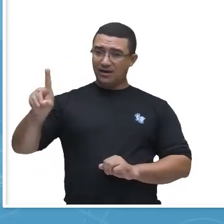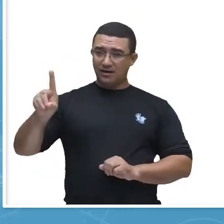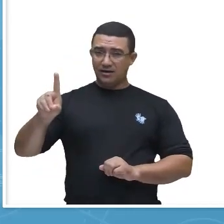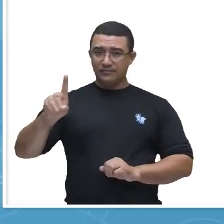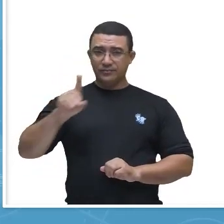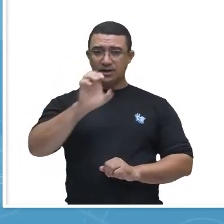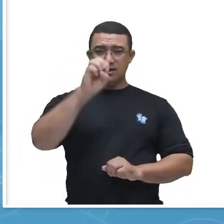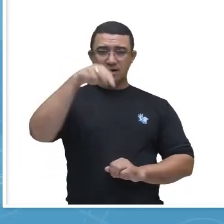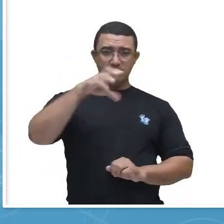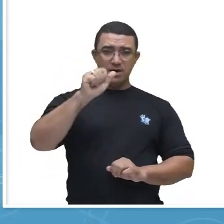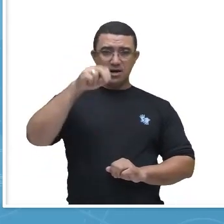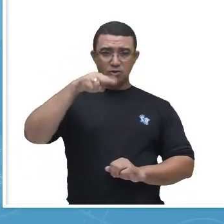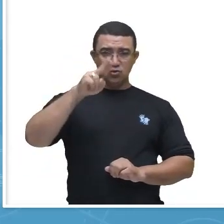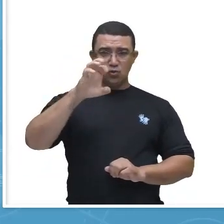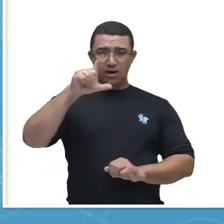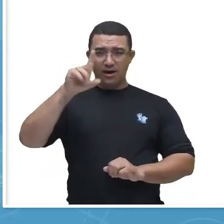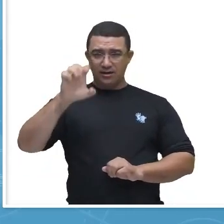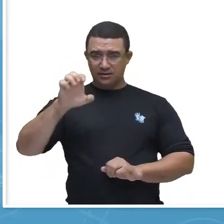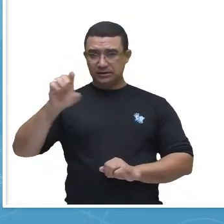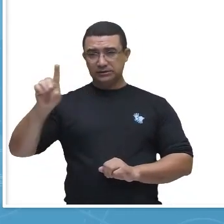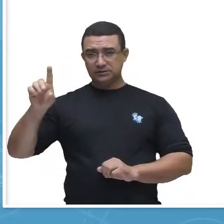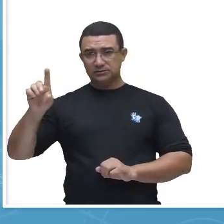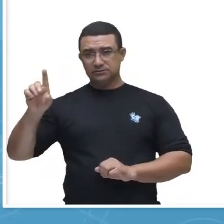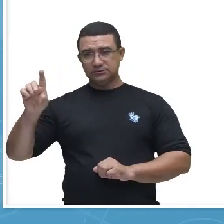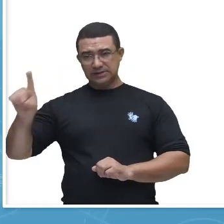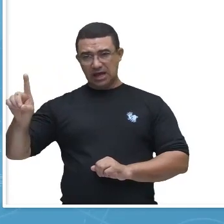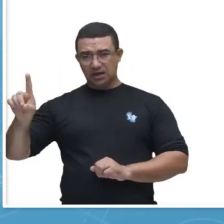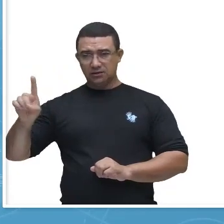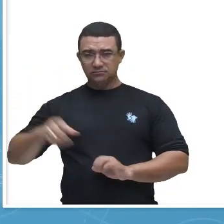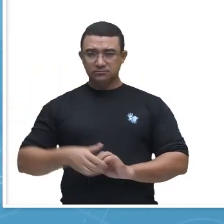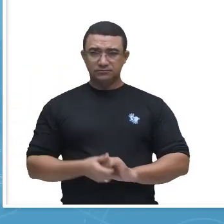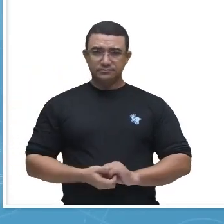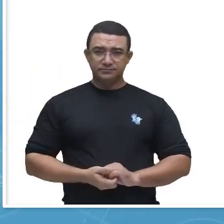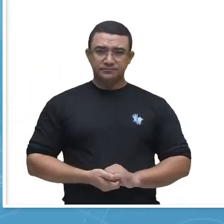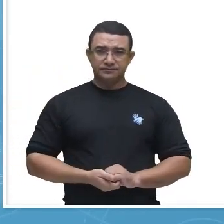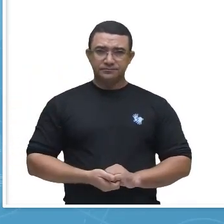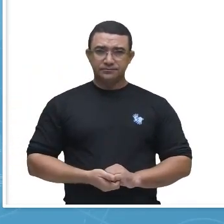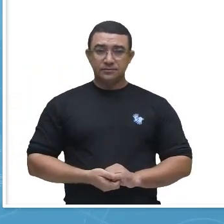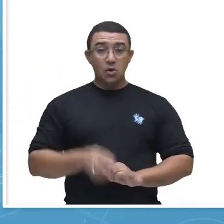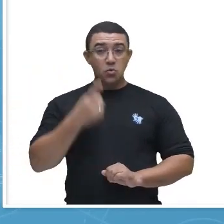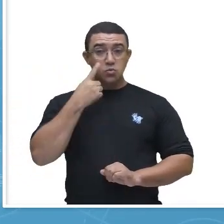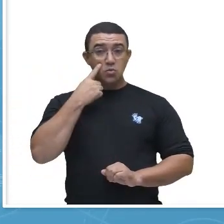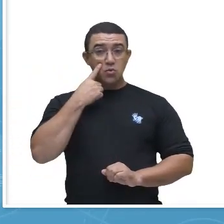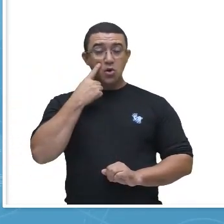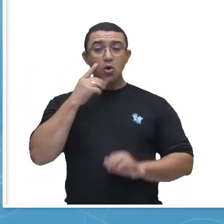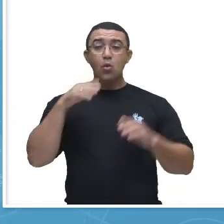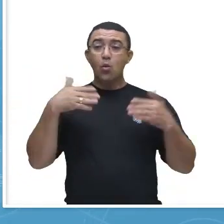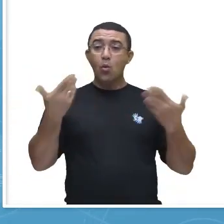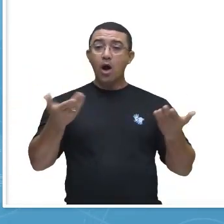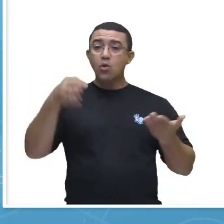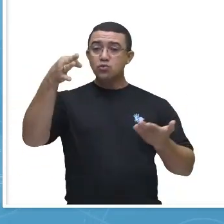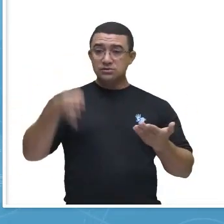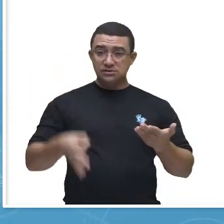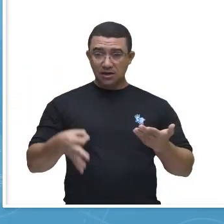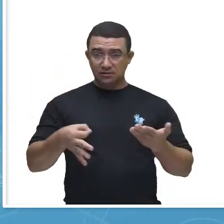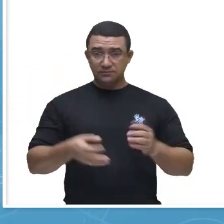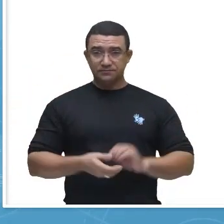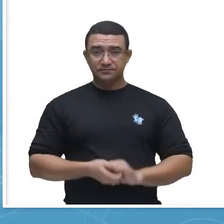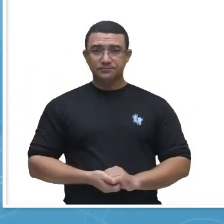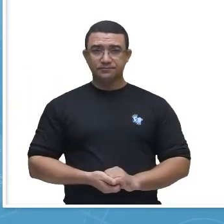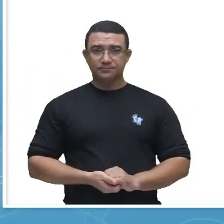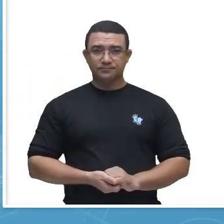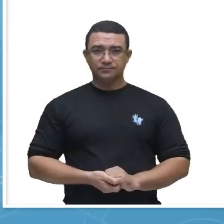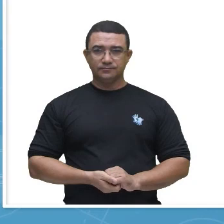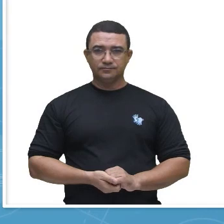Emanuele, letra D. Então, a maioria ali tá na letra D e E. Então, a gente vai verificar agora quem acertou, o que é que precisa ajustar, tá